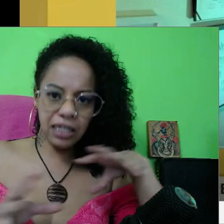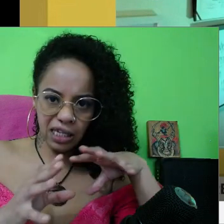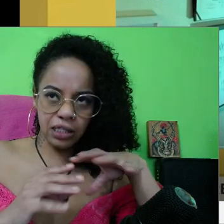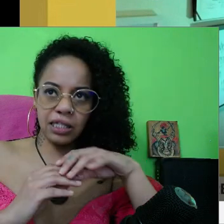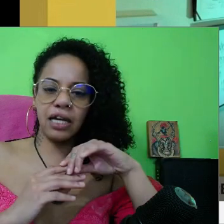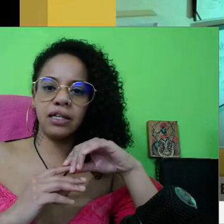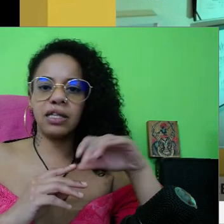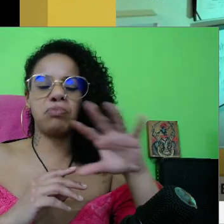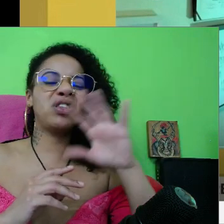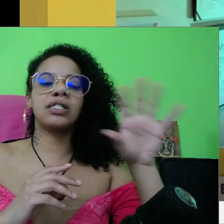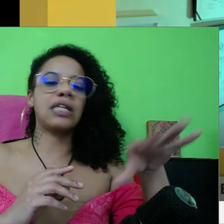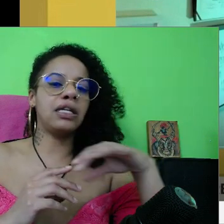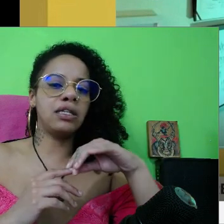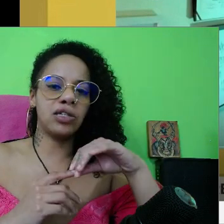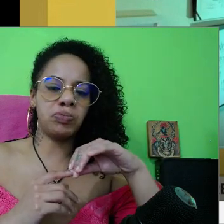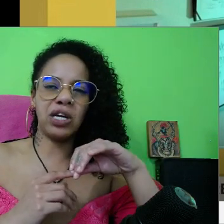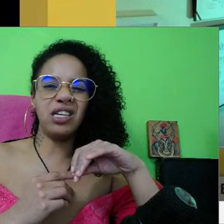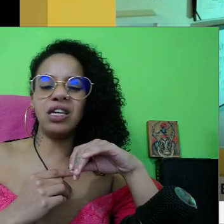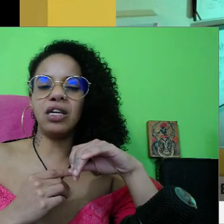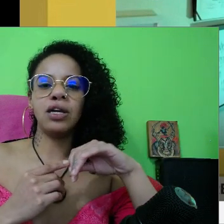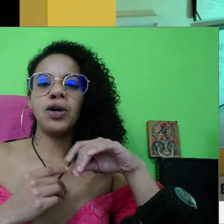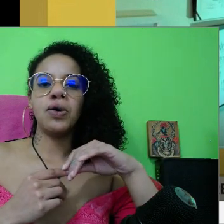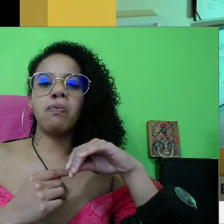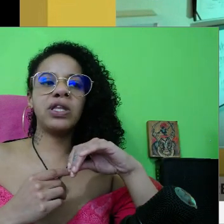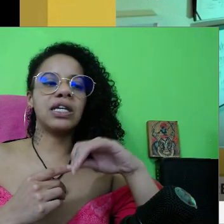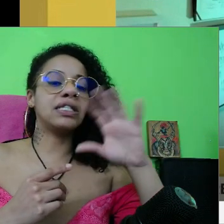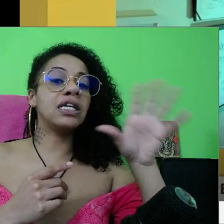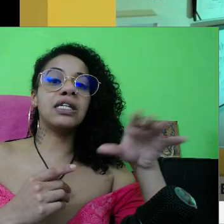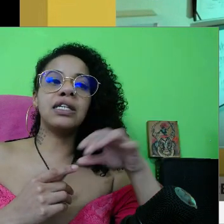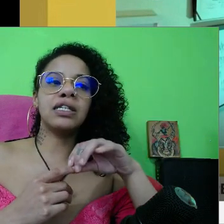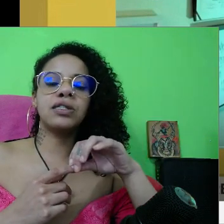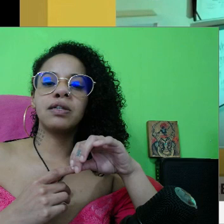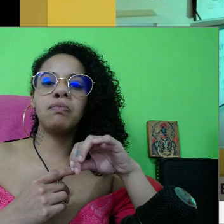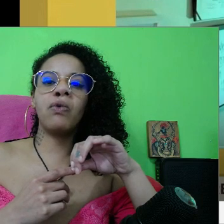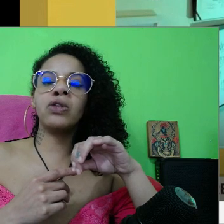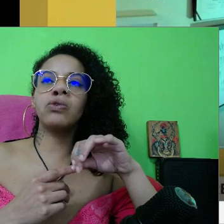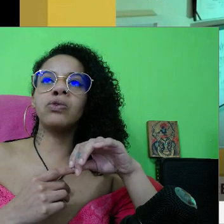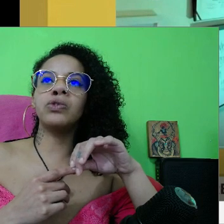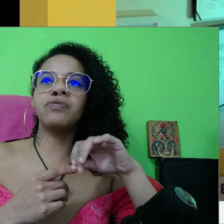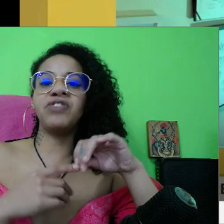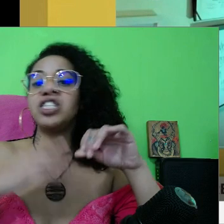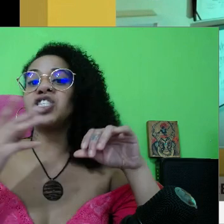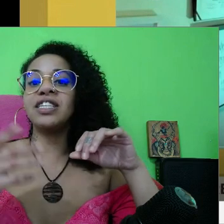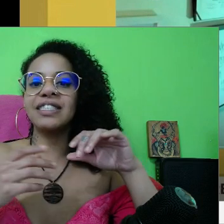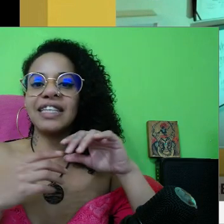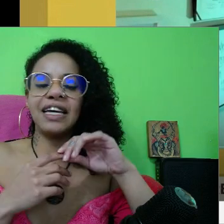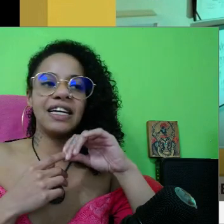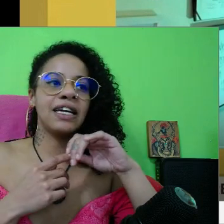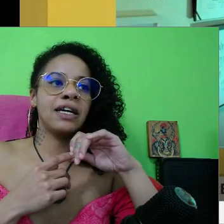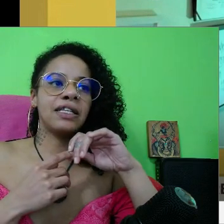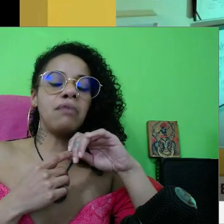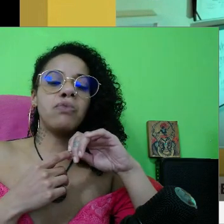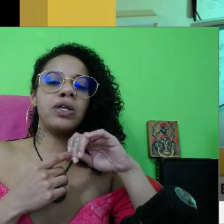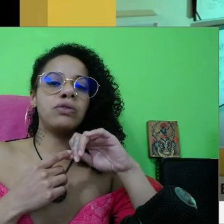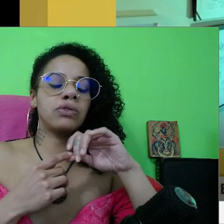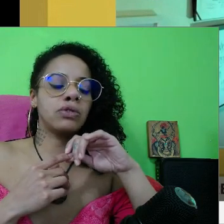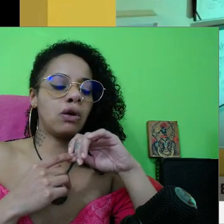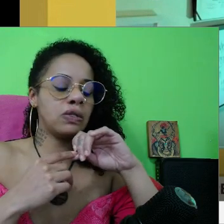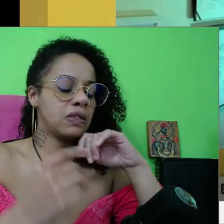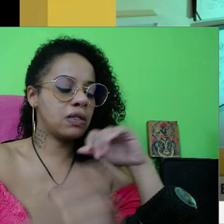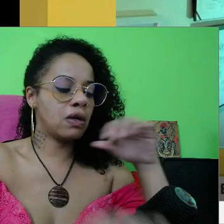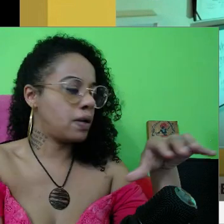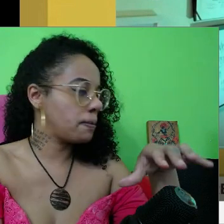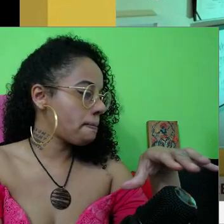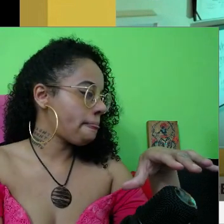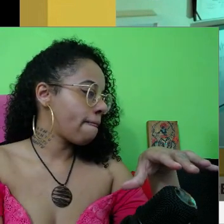talitas né Tem muitas talitas por aí muitas Anas muitos vitinhos né tem muitos